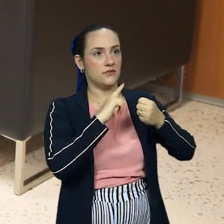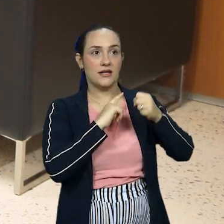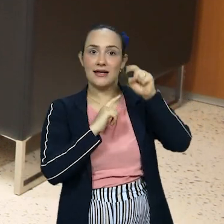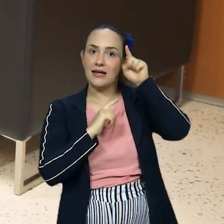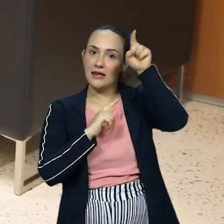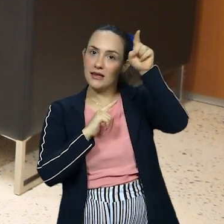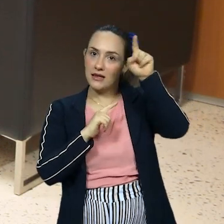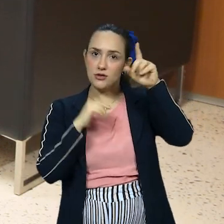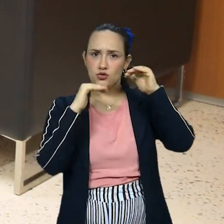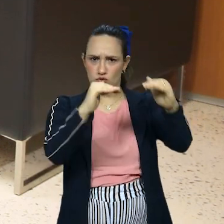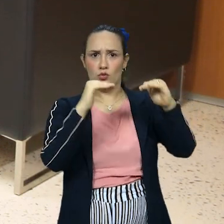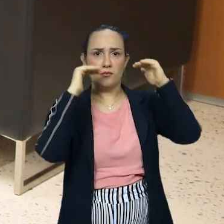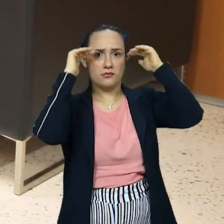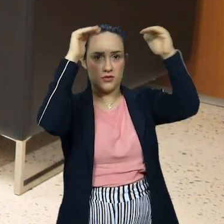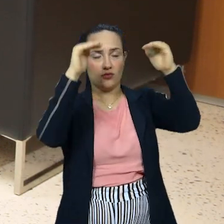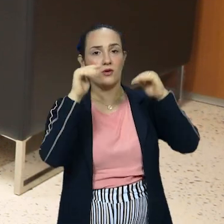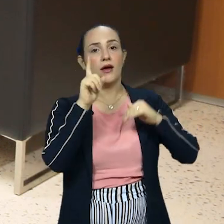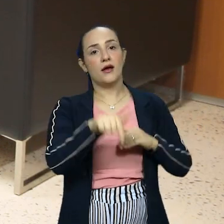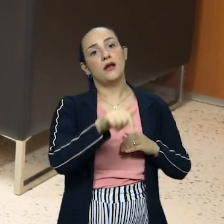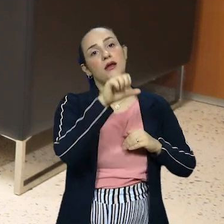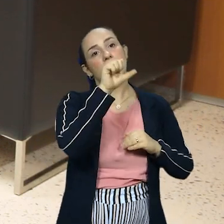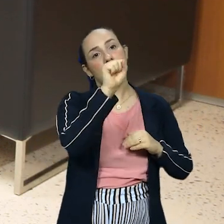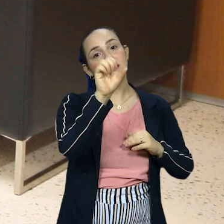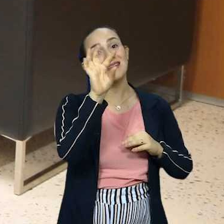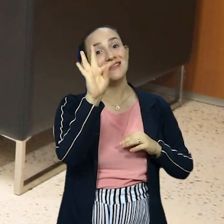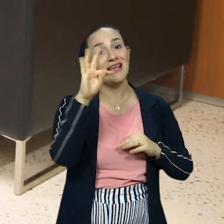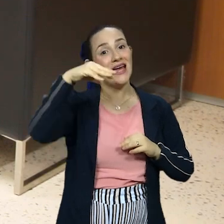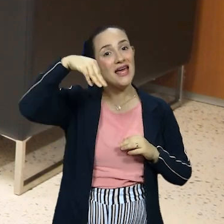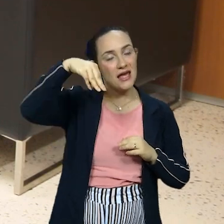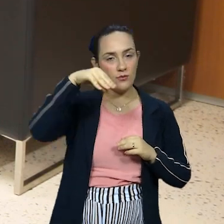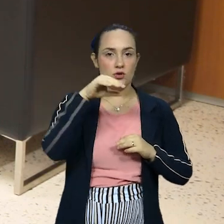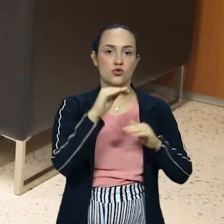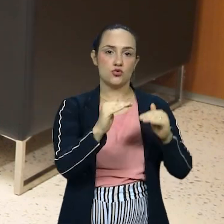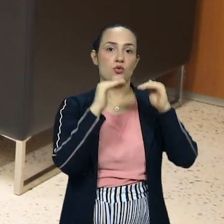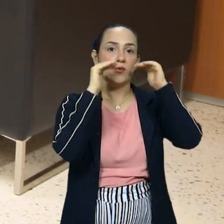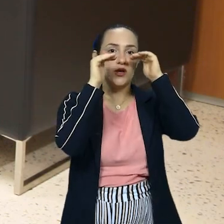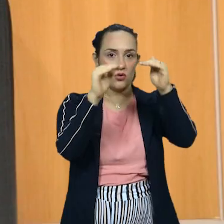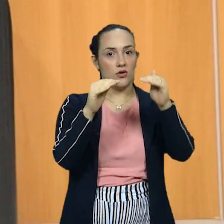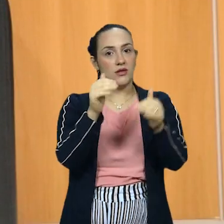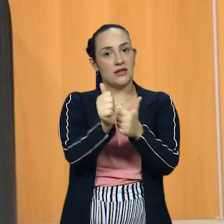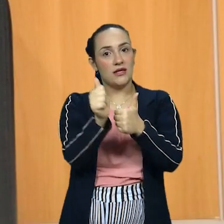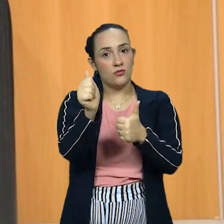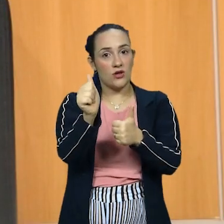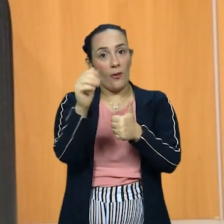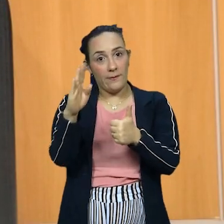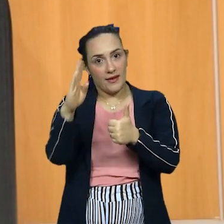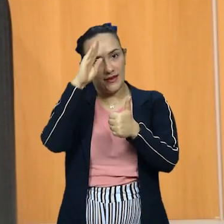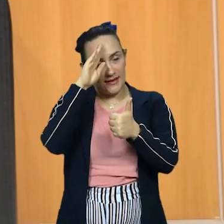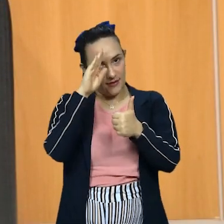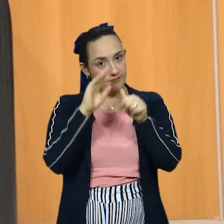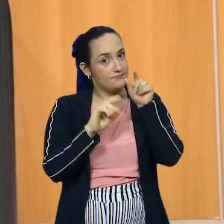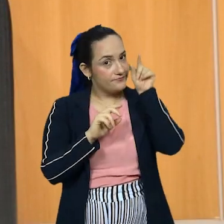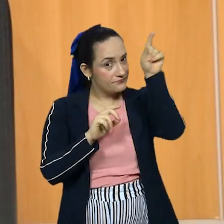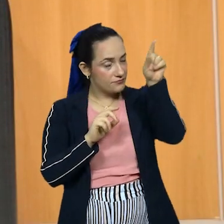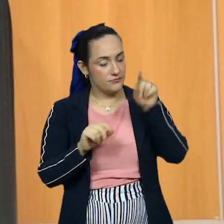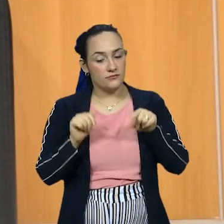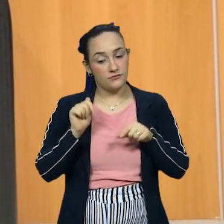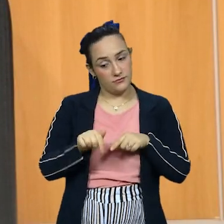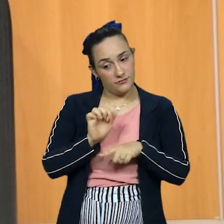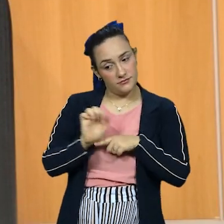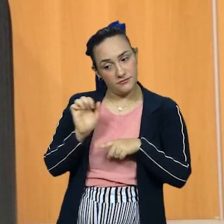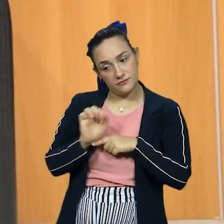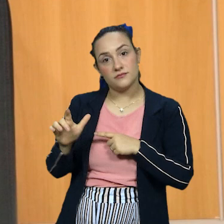tem o órgão superior dela, o órgão revisor, é o Superior Tribunal Militar. Tá? Nas justiças estaduais, nós